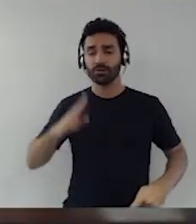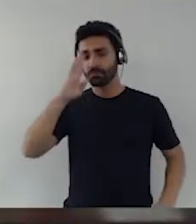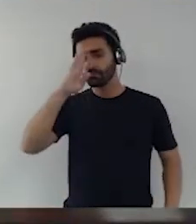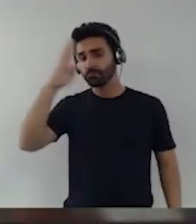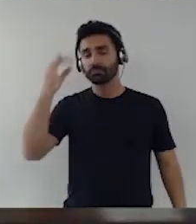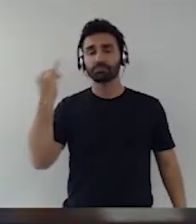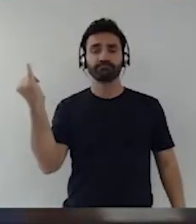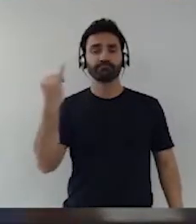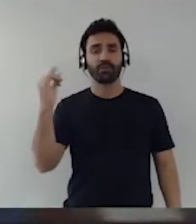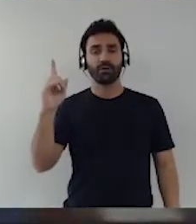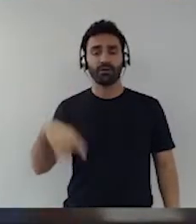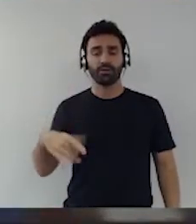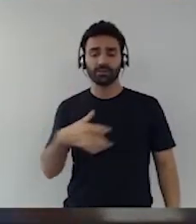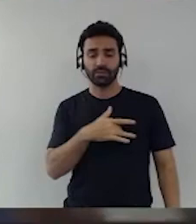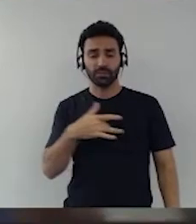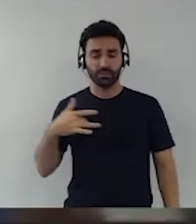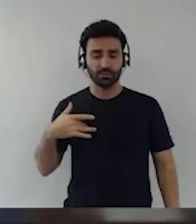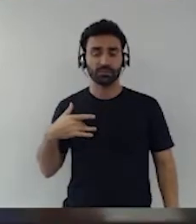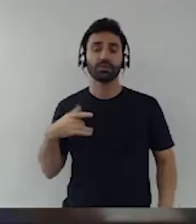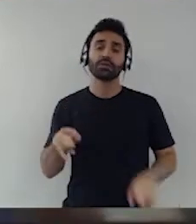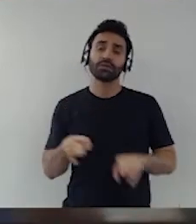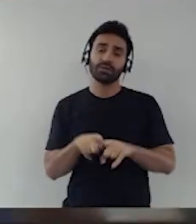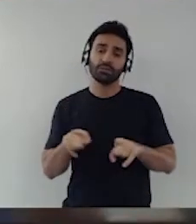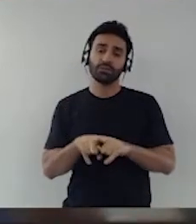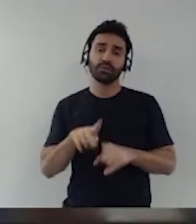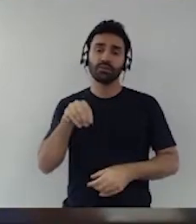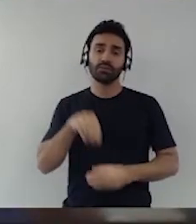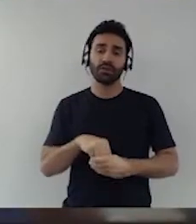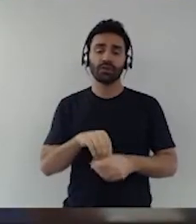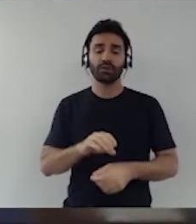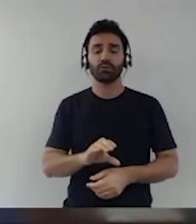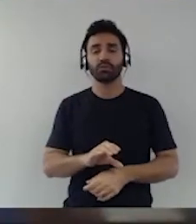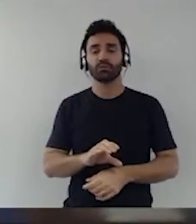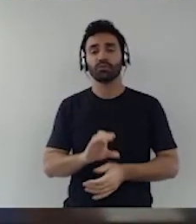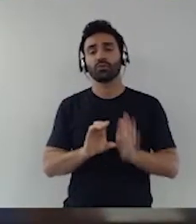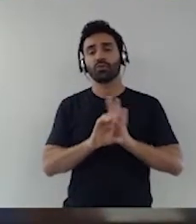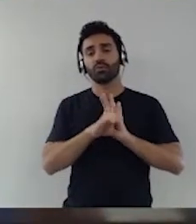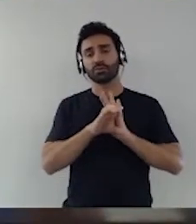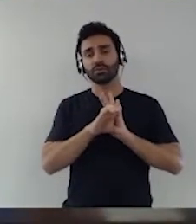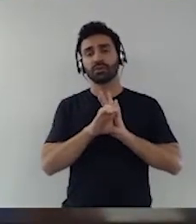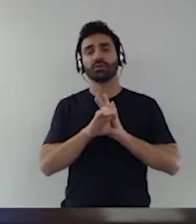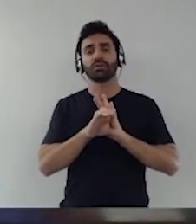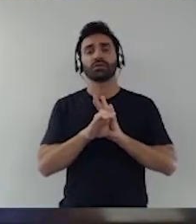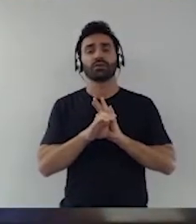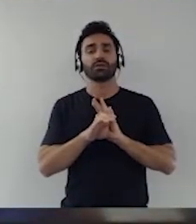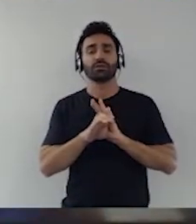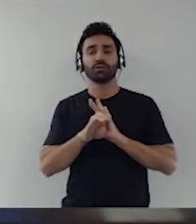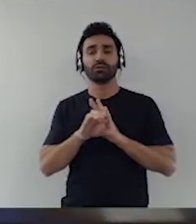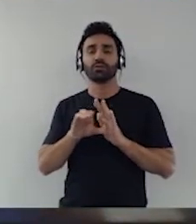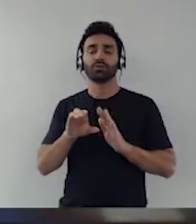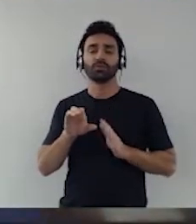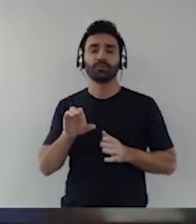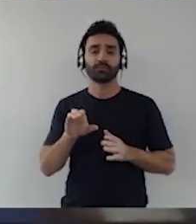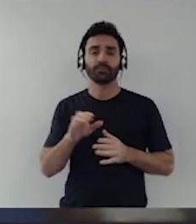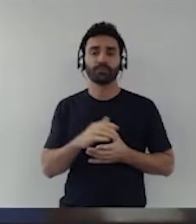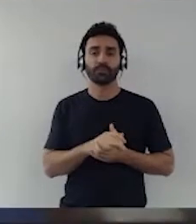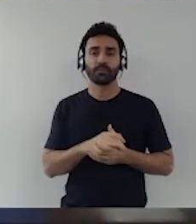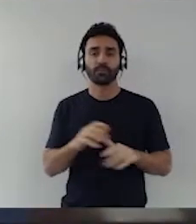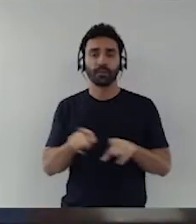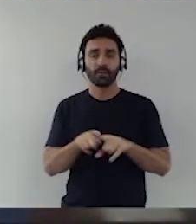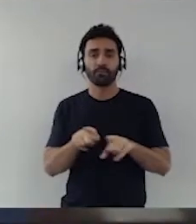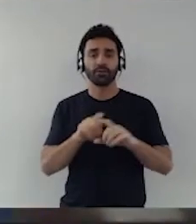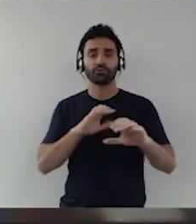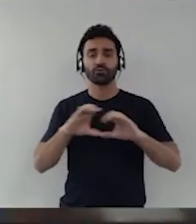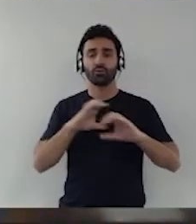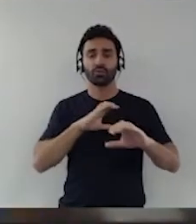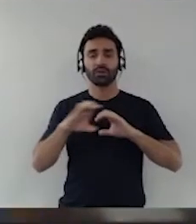é a saúde. E, junto com ele, dentro de um conceito de indivisibilidade, interdependência e comunicação